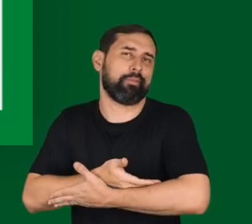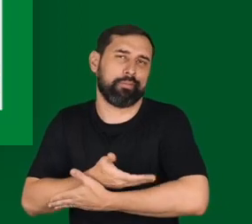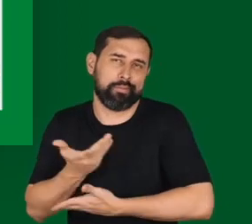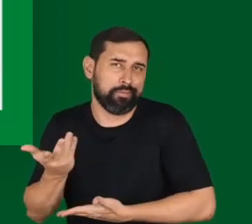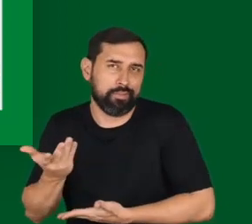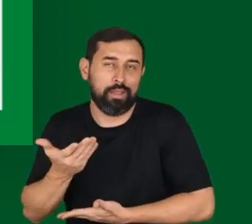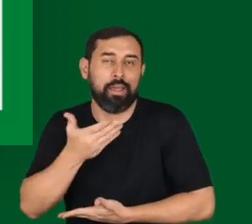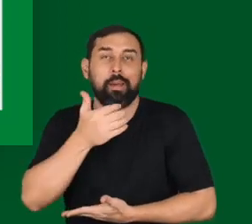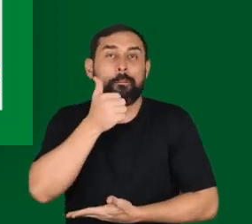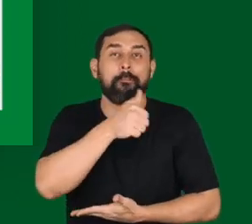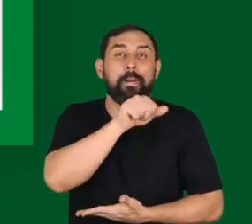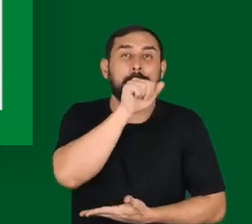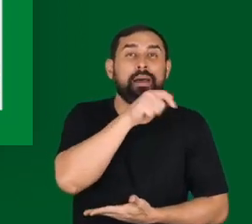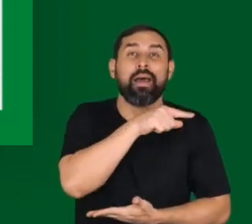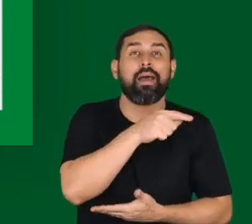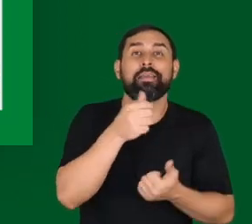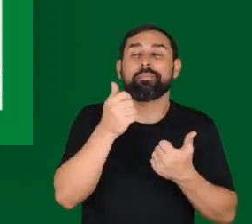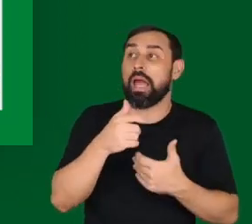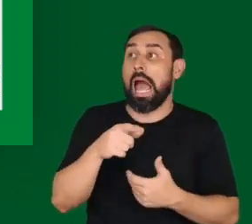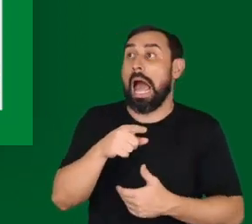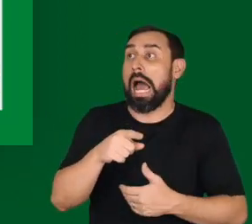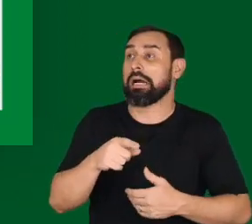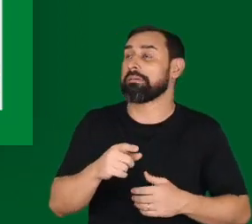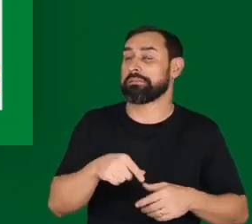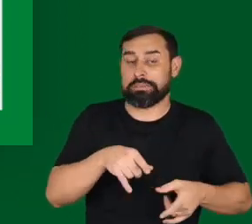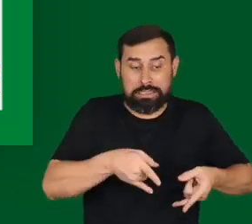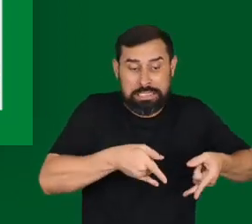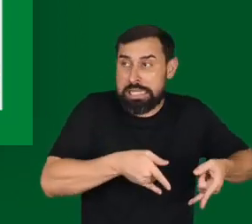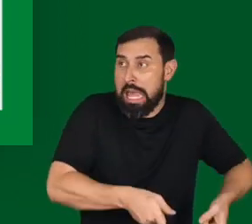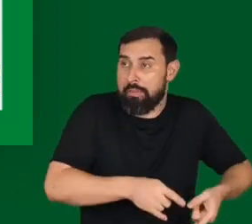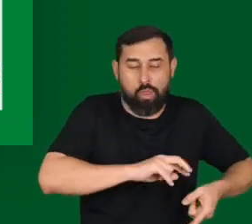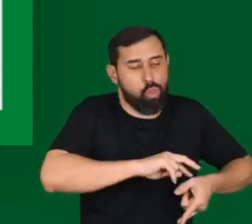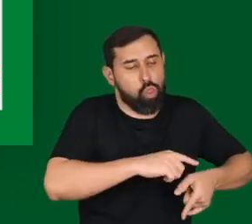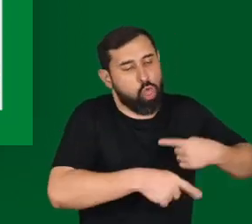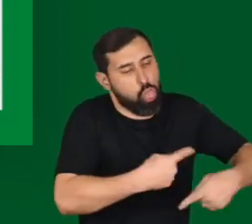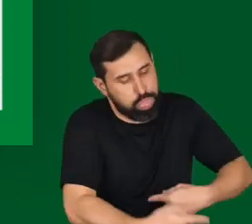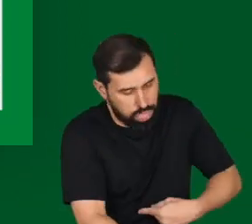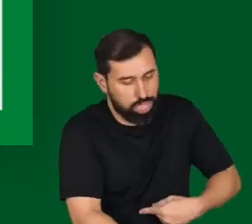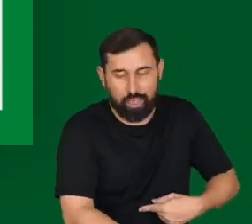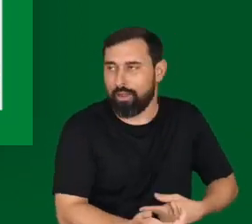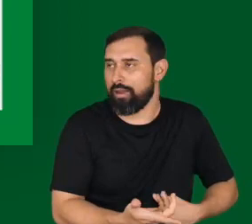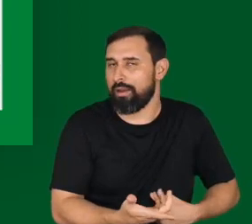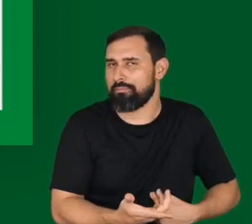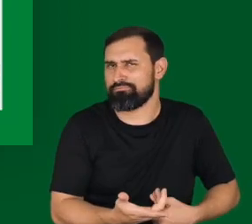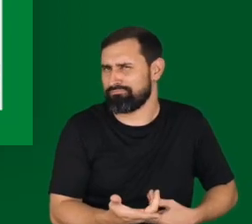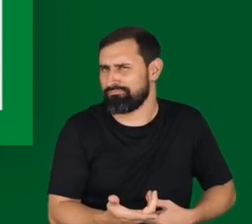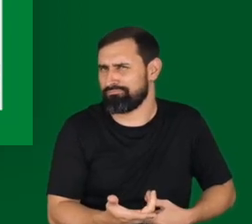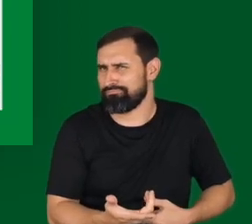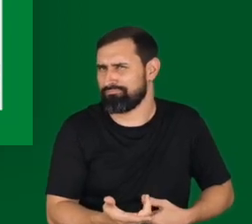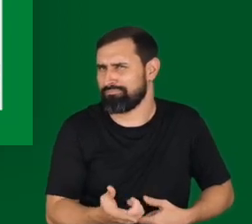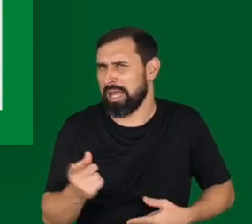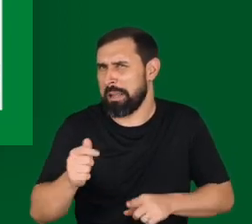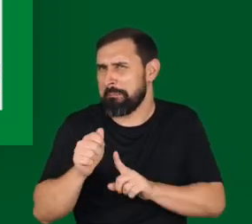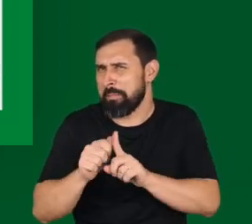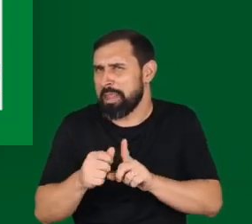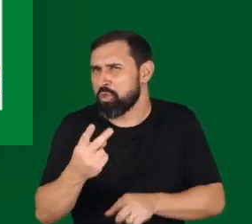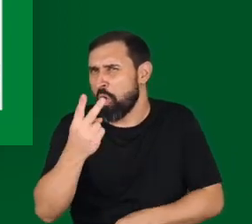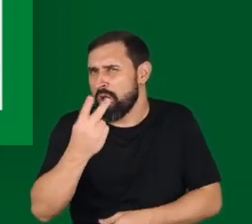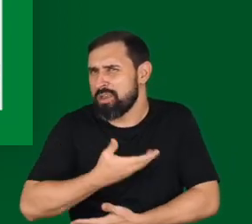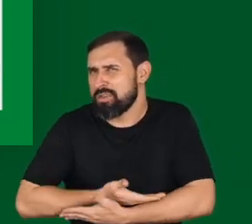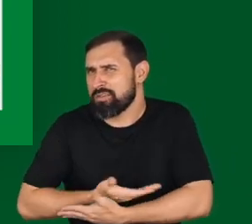bebezinho que a mãe fala que ele rolou da cama, mas um bebê de 3 meses, por exemplo, 2 meses, ele não rola da cama. Como é que ele